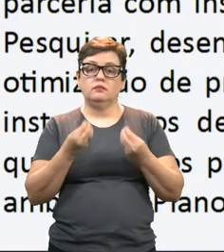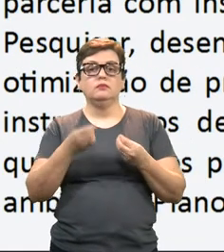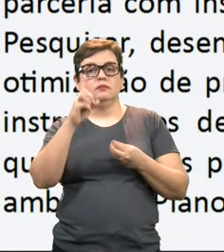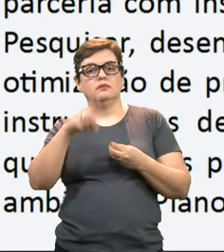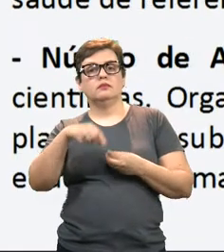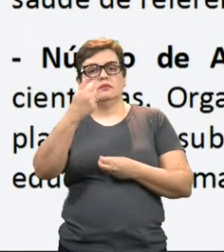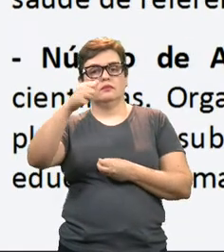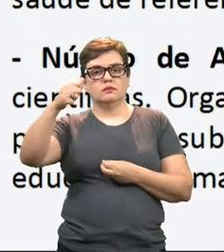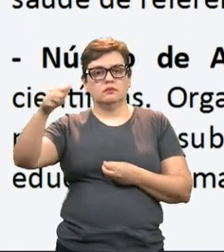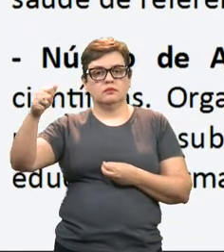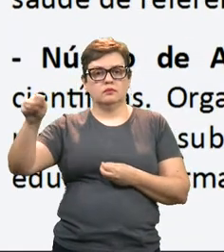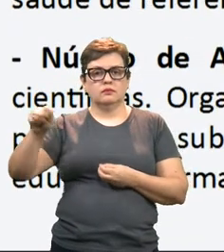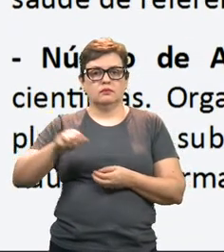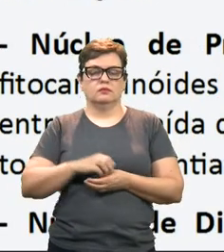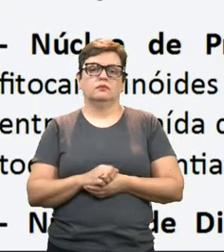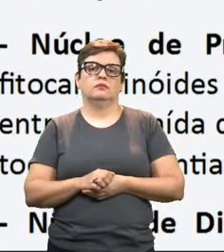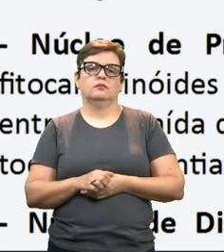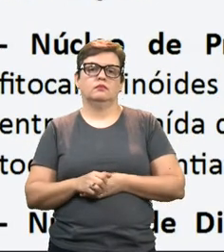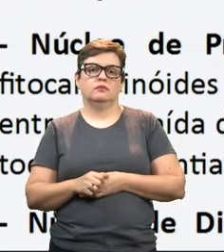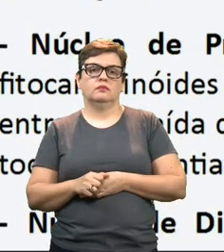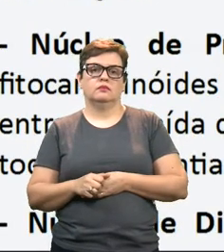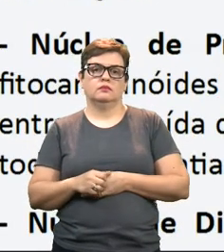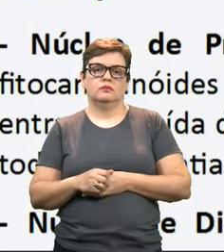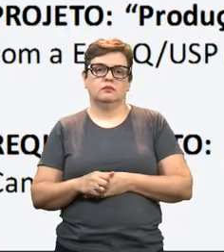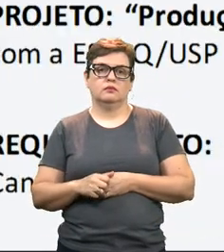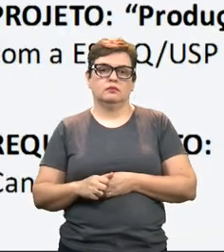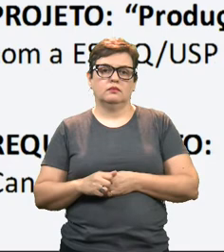associação. Pode passar, não.